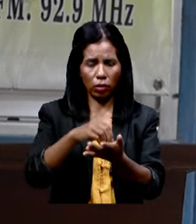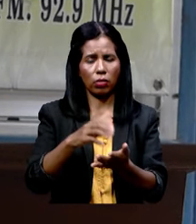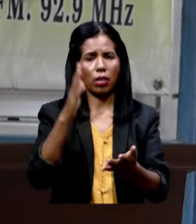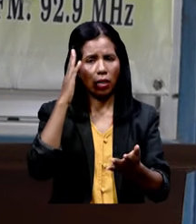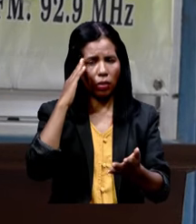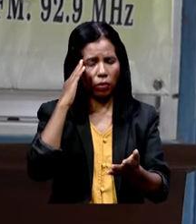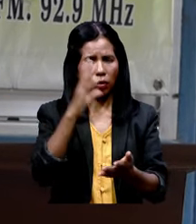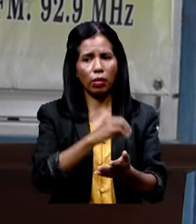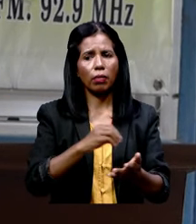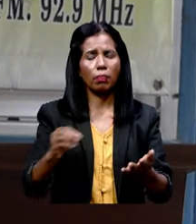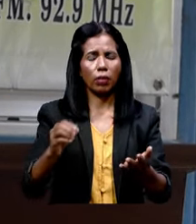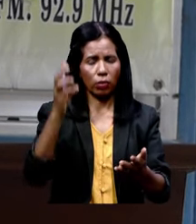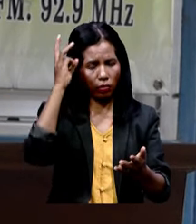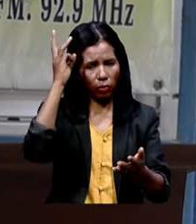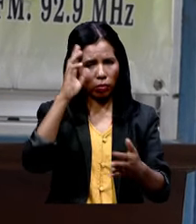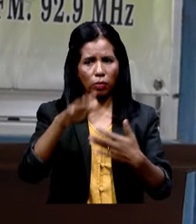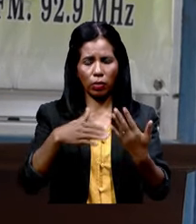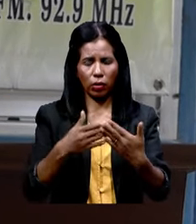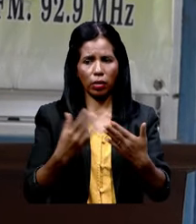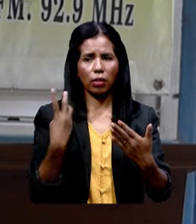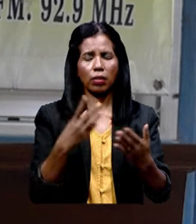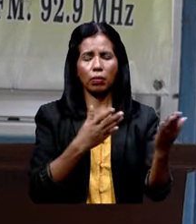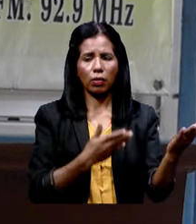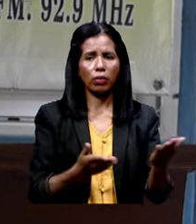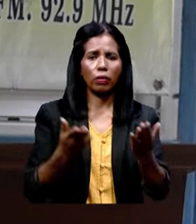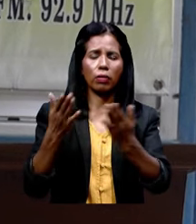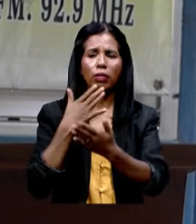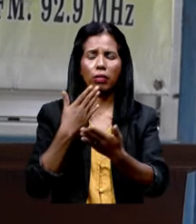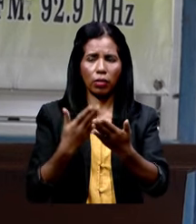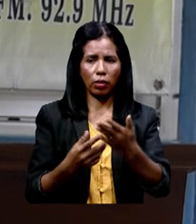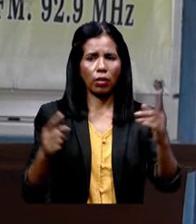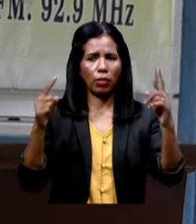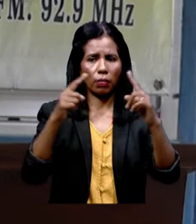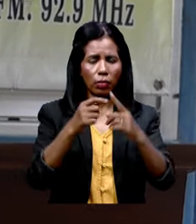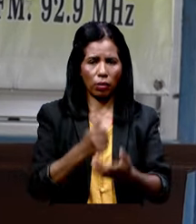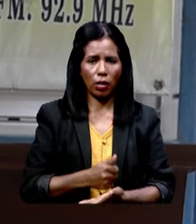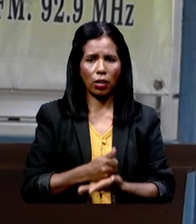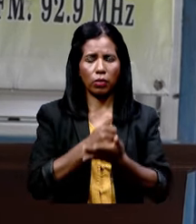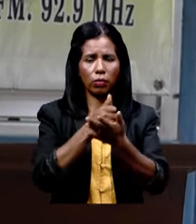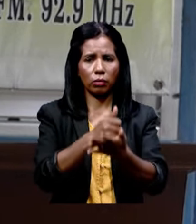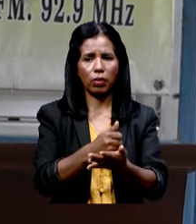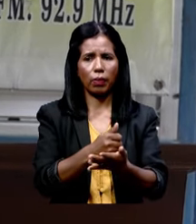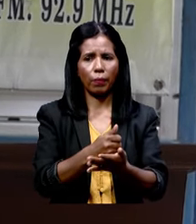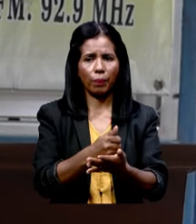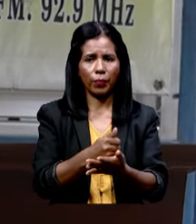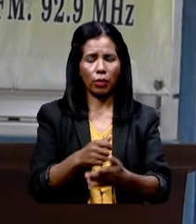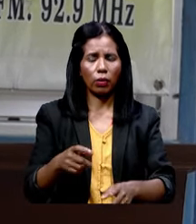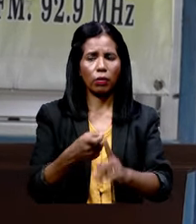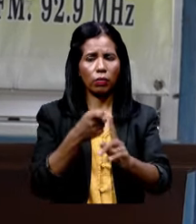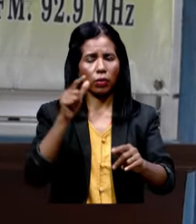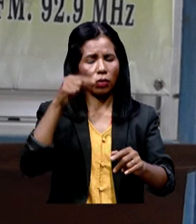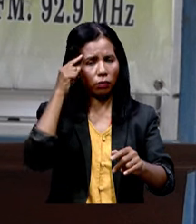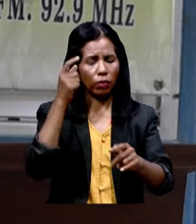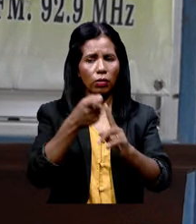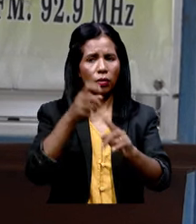consideração ba iha preocupação ser ne para tu bele eleva de acreditar ba iha atendimento husi governo li